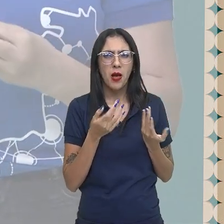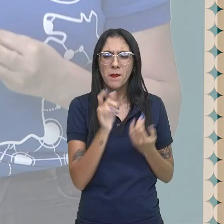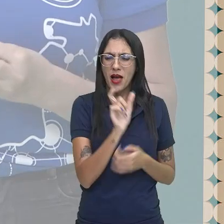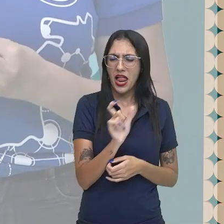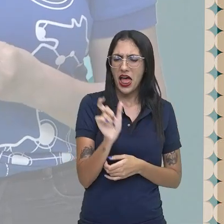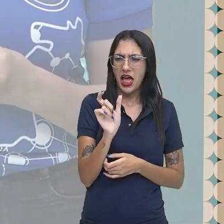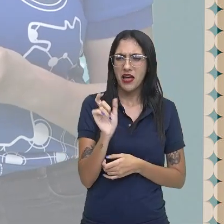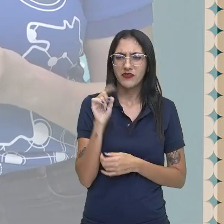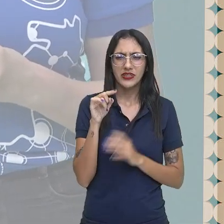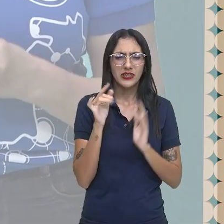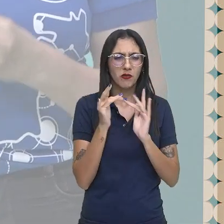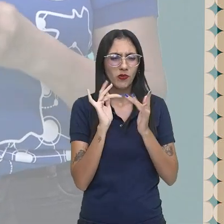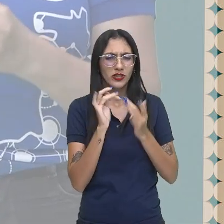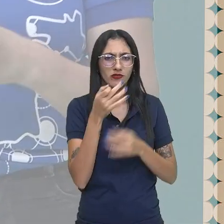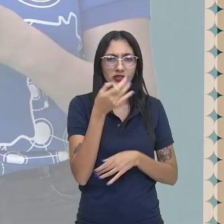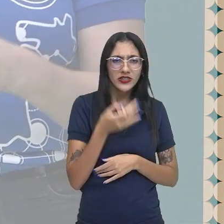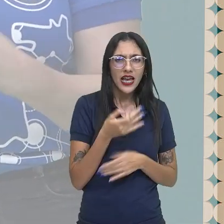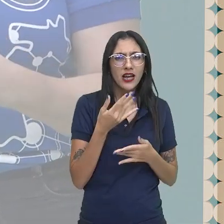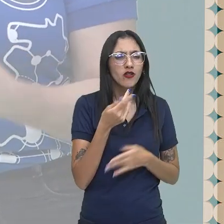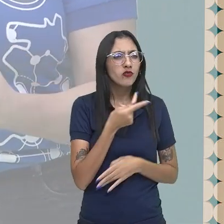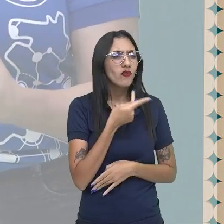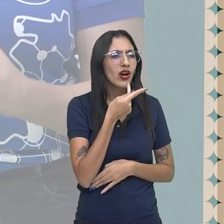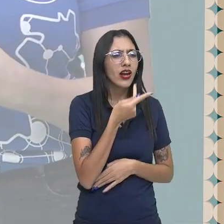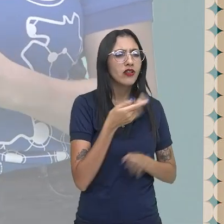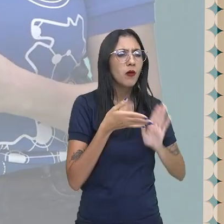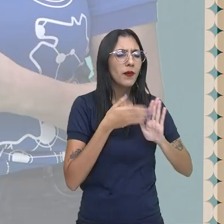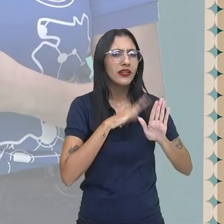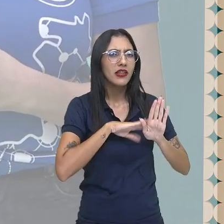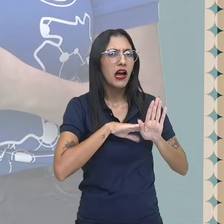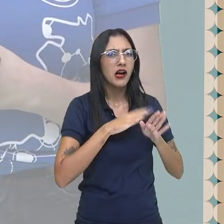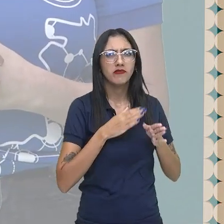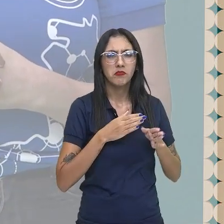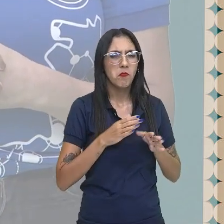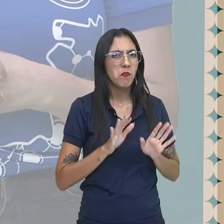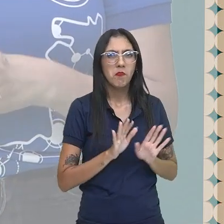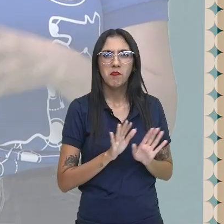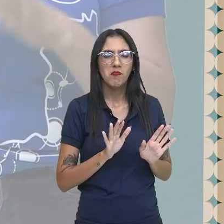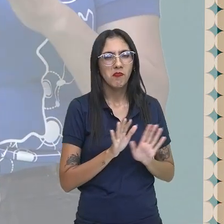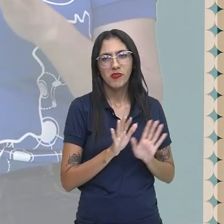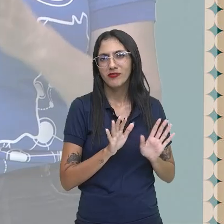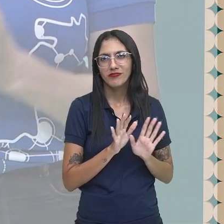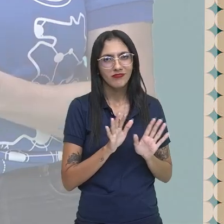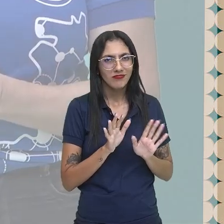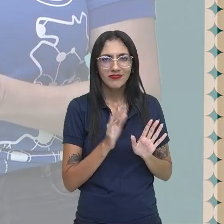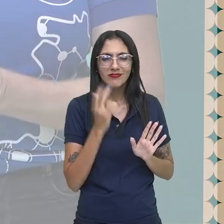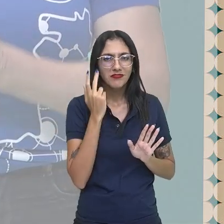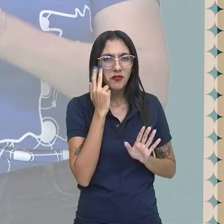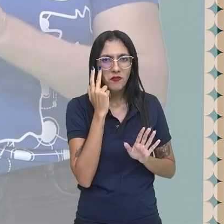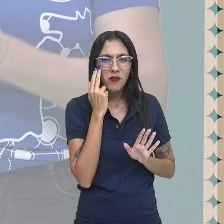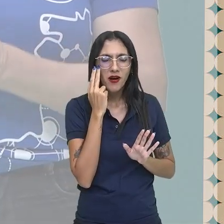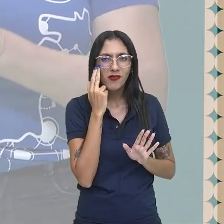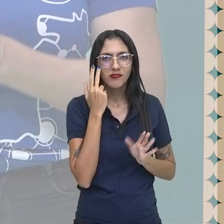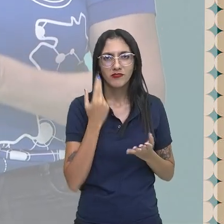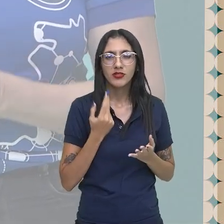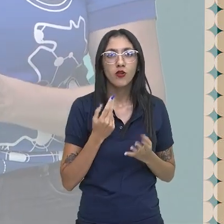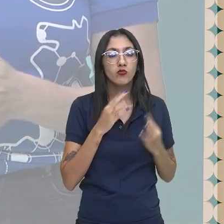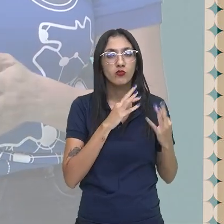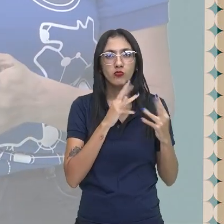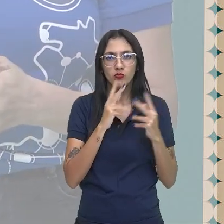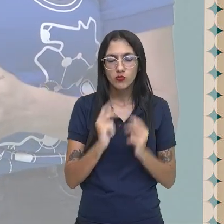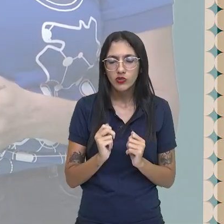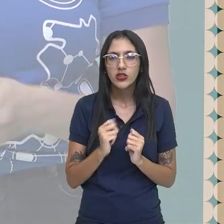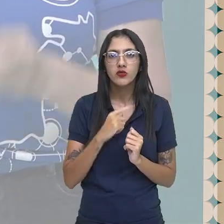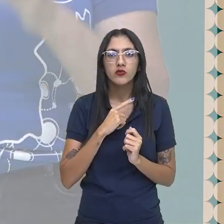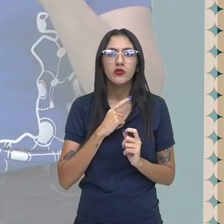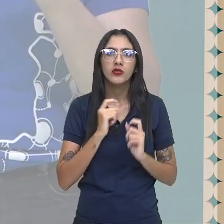palavra significa isso? Eu estou falando uma metáfora, né? Então, tudo isso é